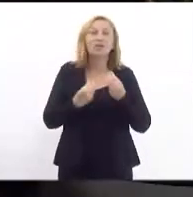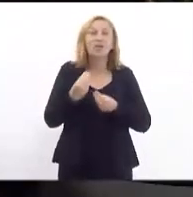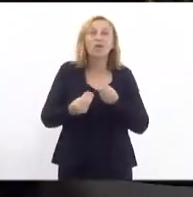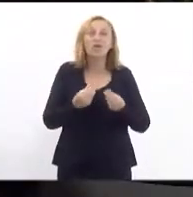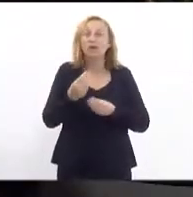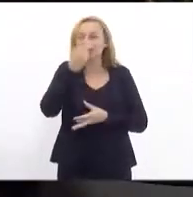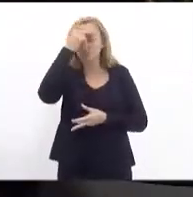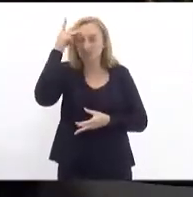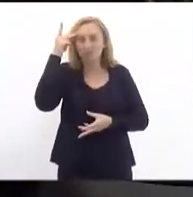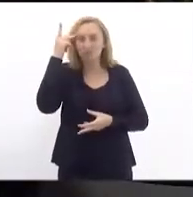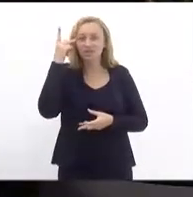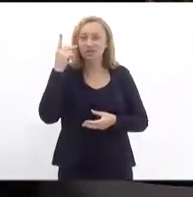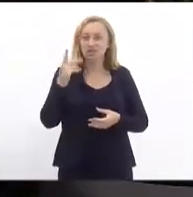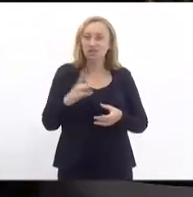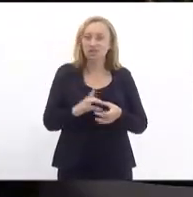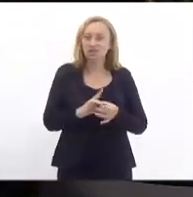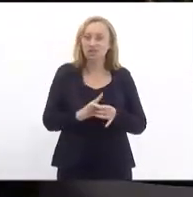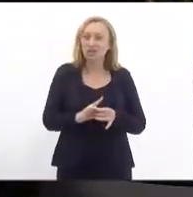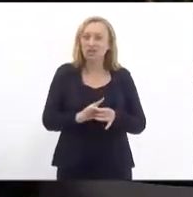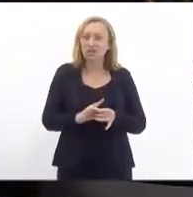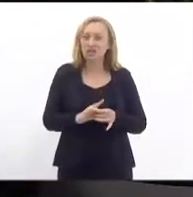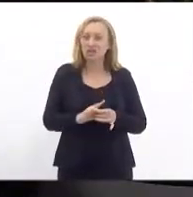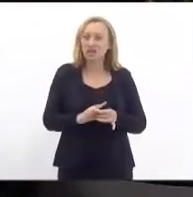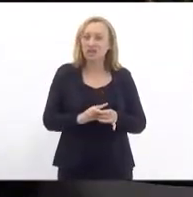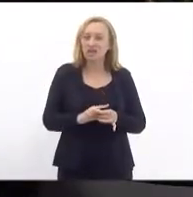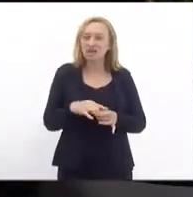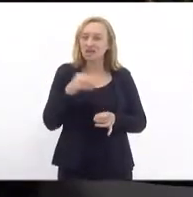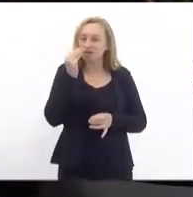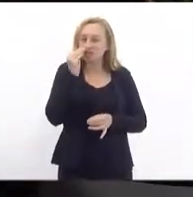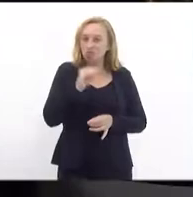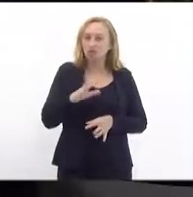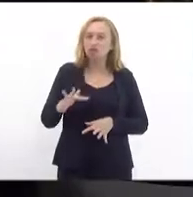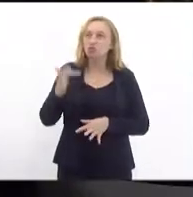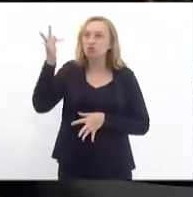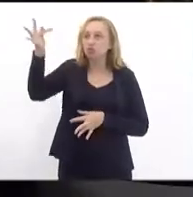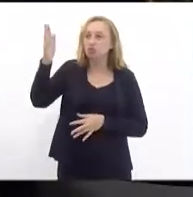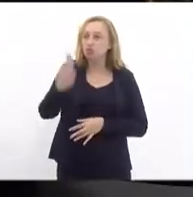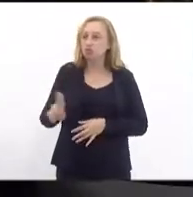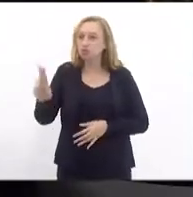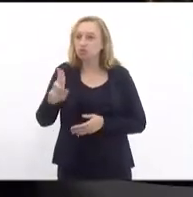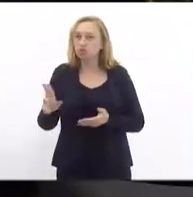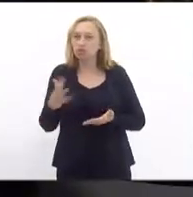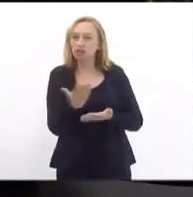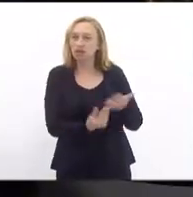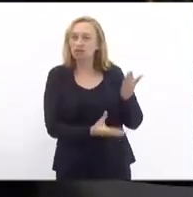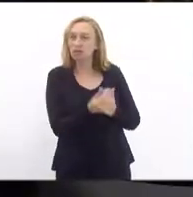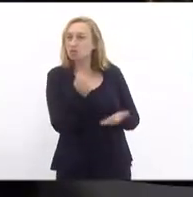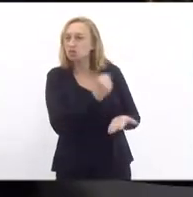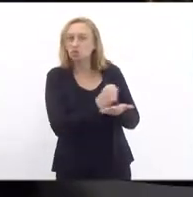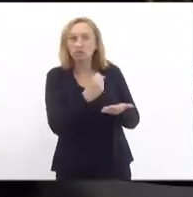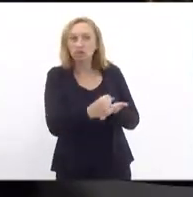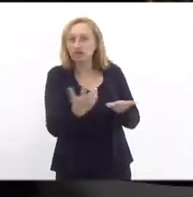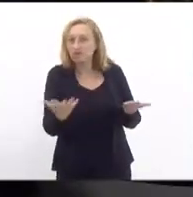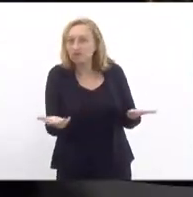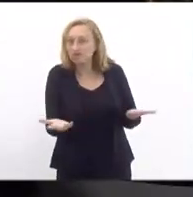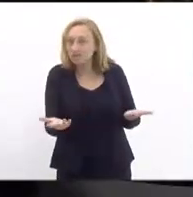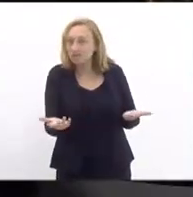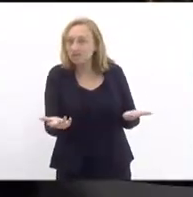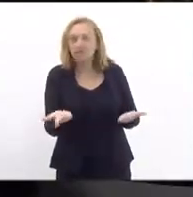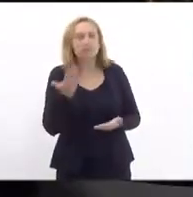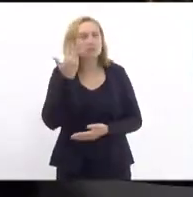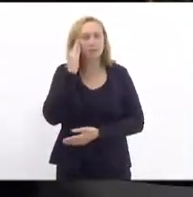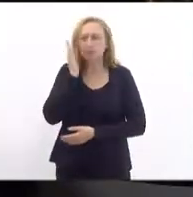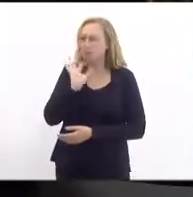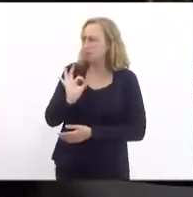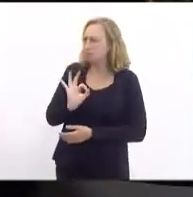jogam o futuro do usuário na mão de contratos que são contratos draconianos. Também não entendo